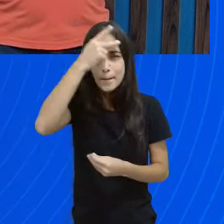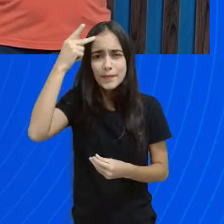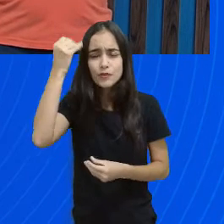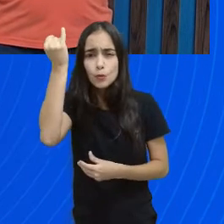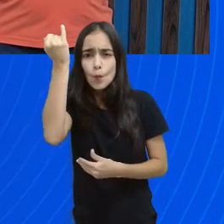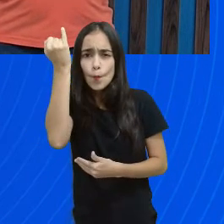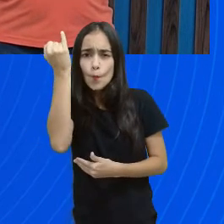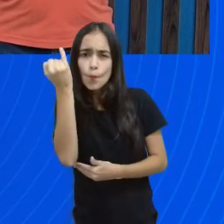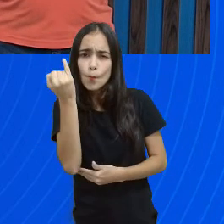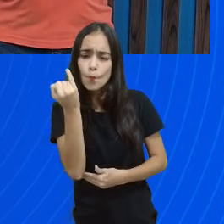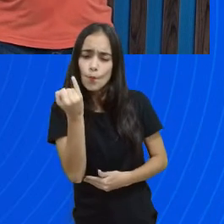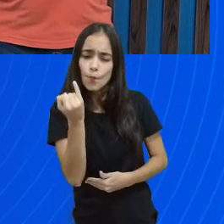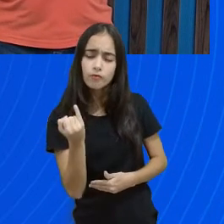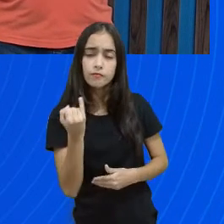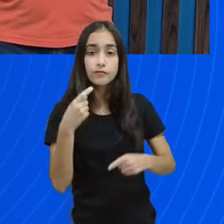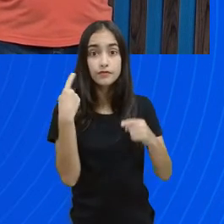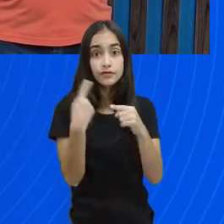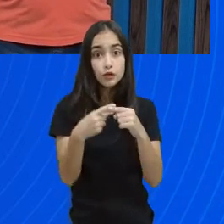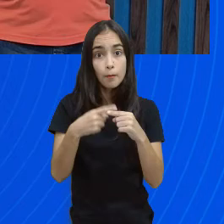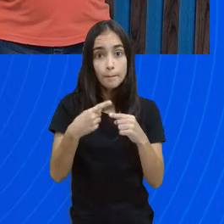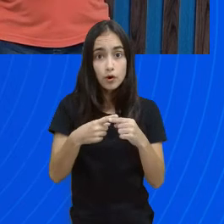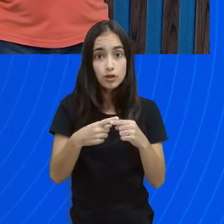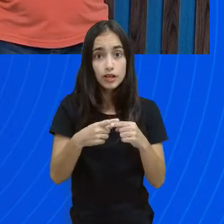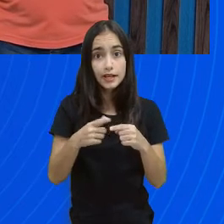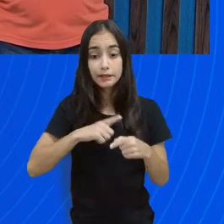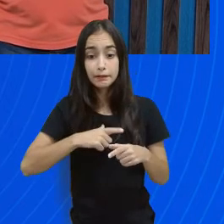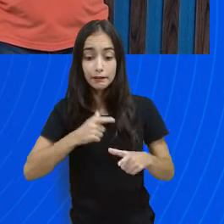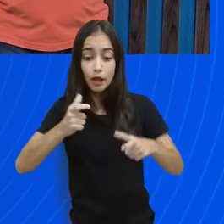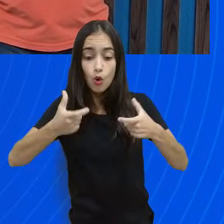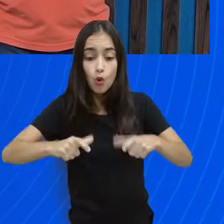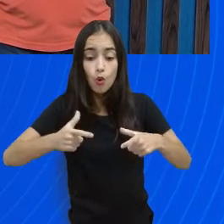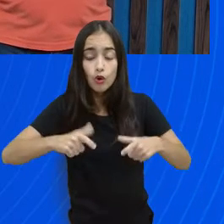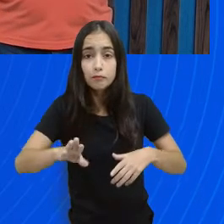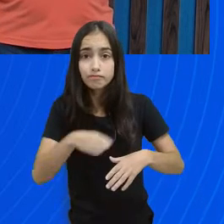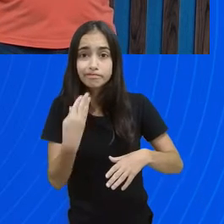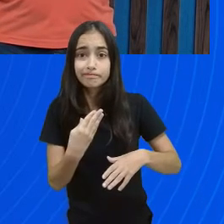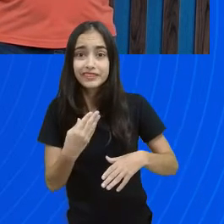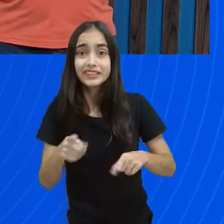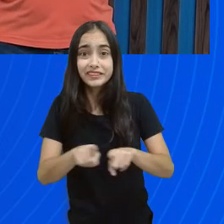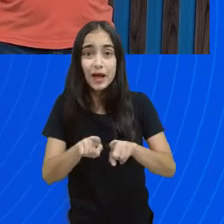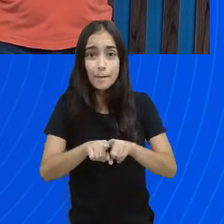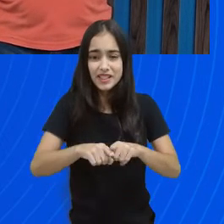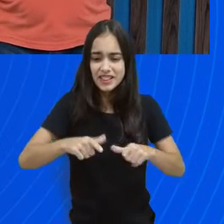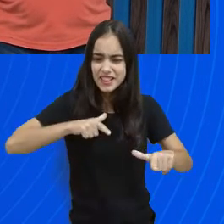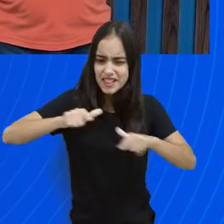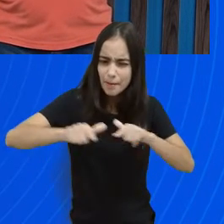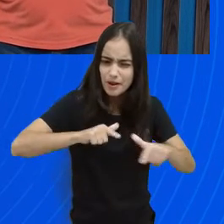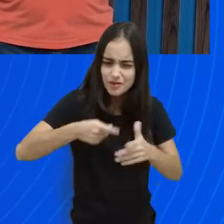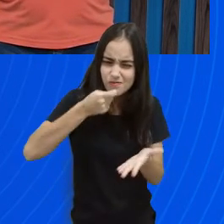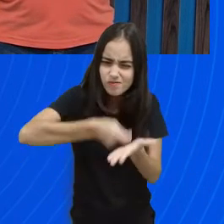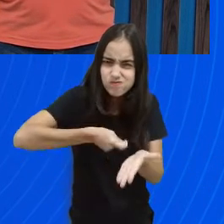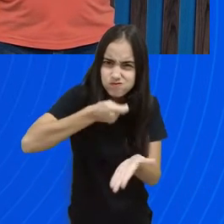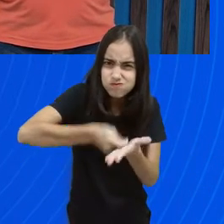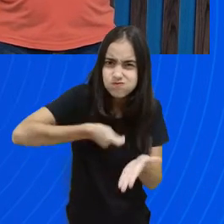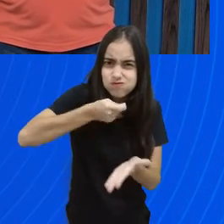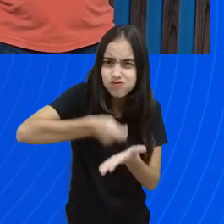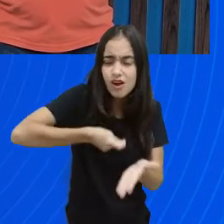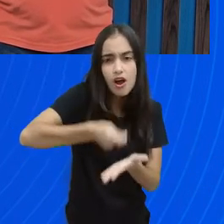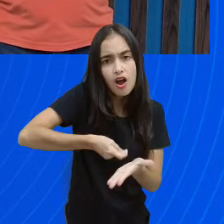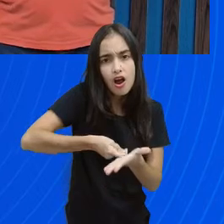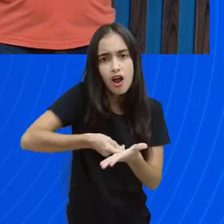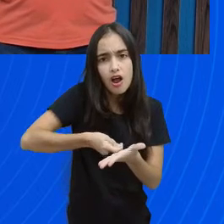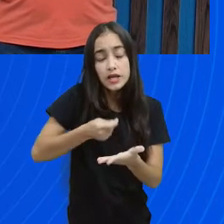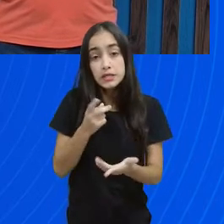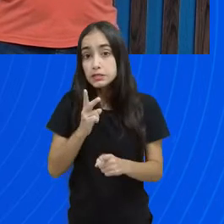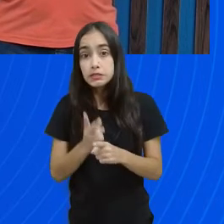colocados ali em campos de concentração, trabalho forçado, e a partir daquele trabalho forçado,